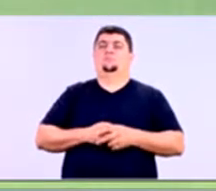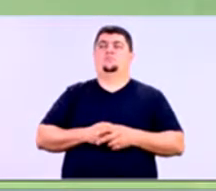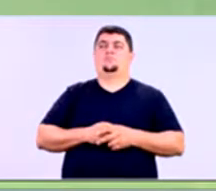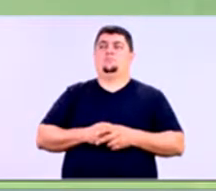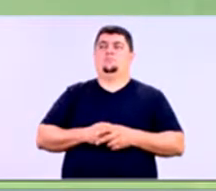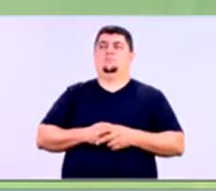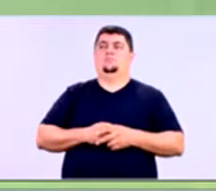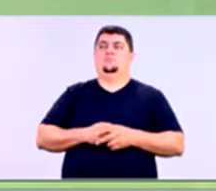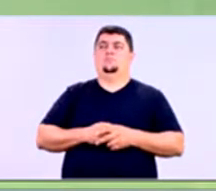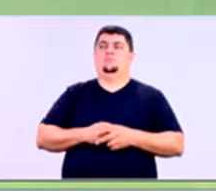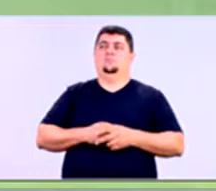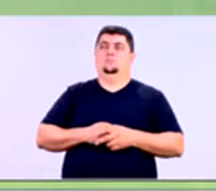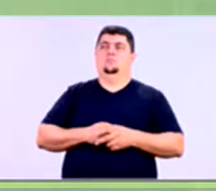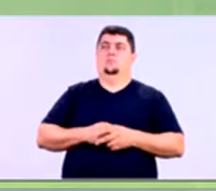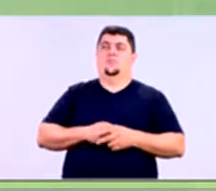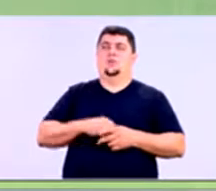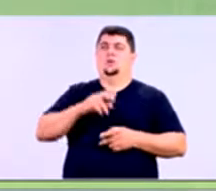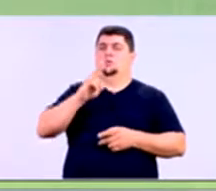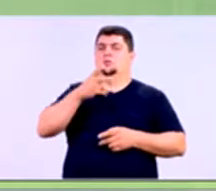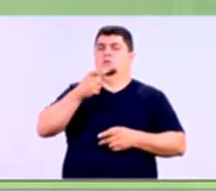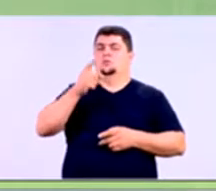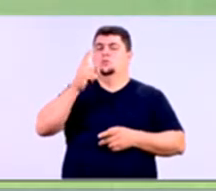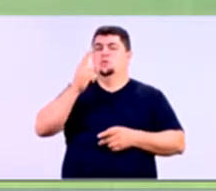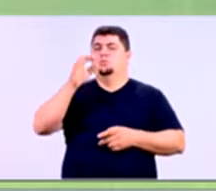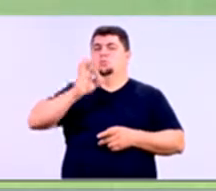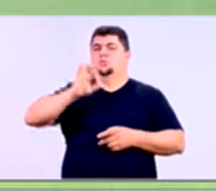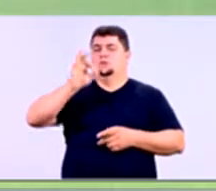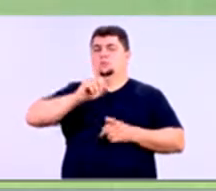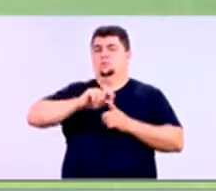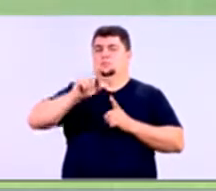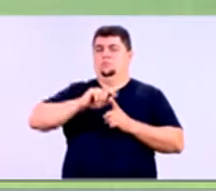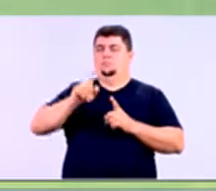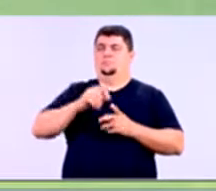Com uma taxa de desconto de 2,1% ao mês.